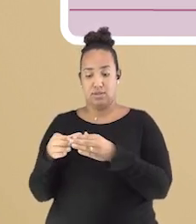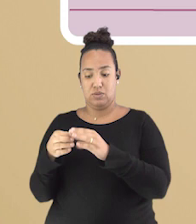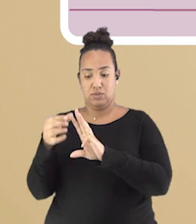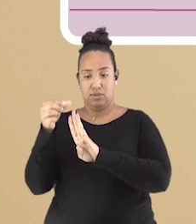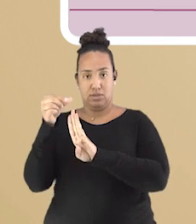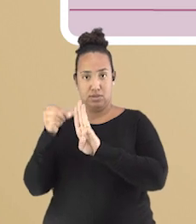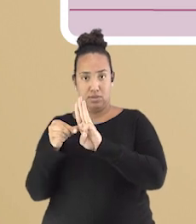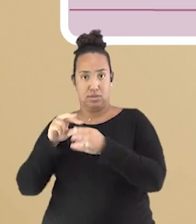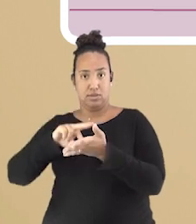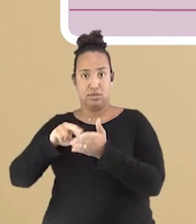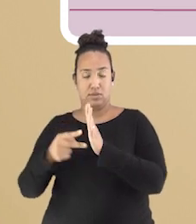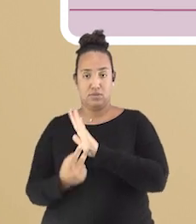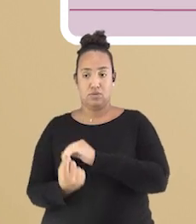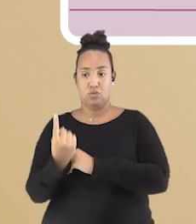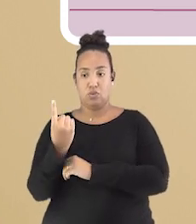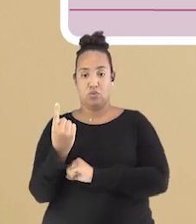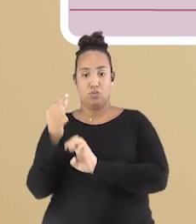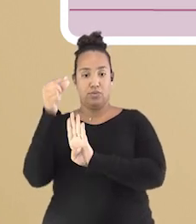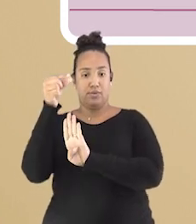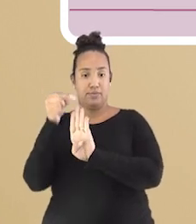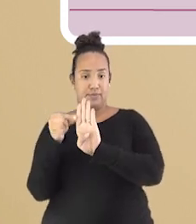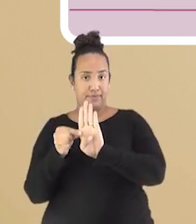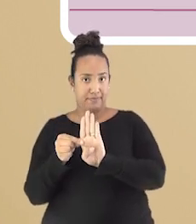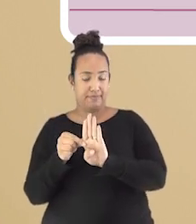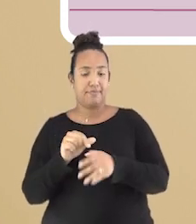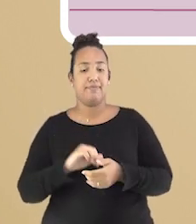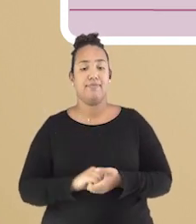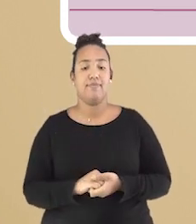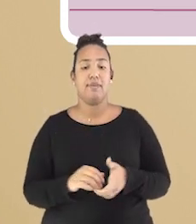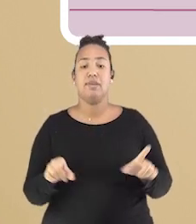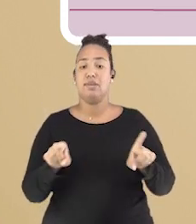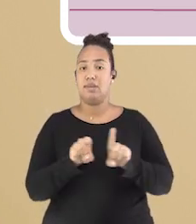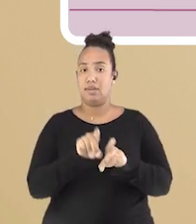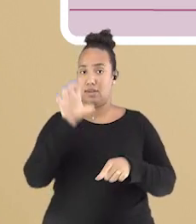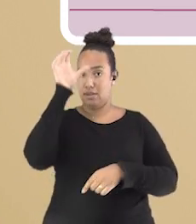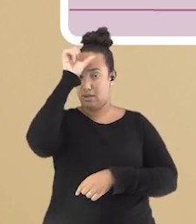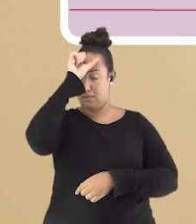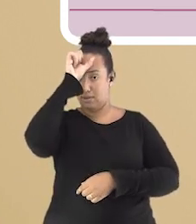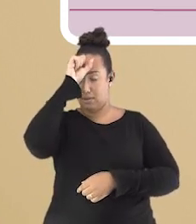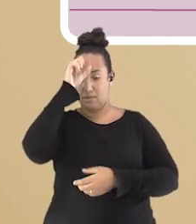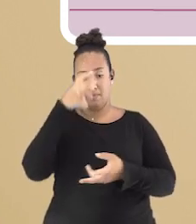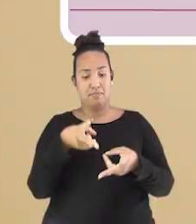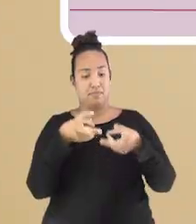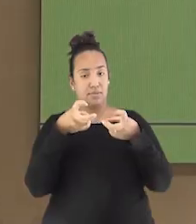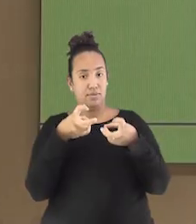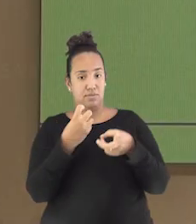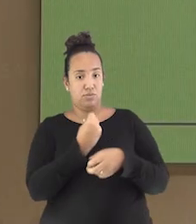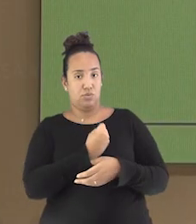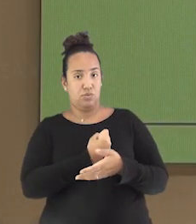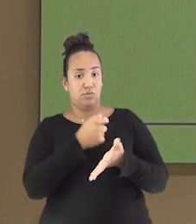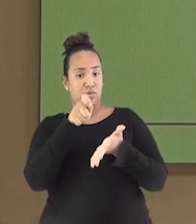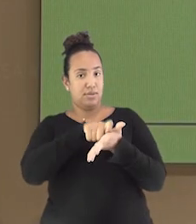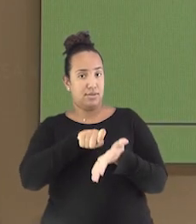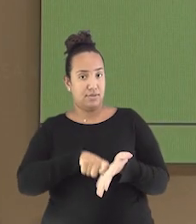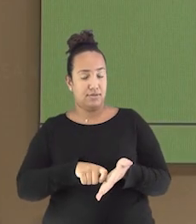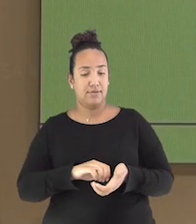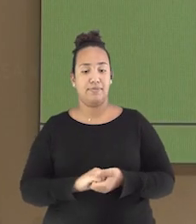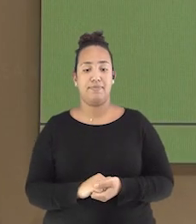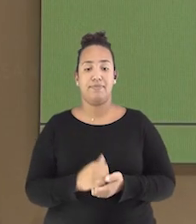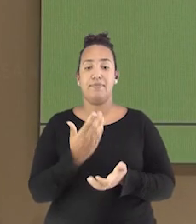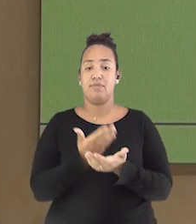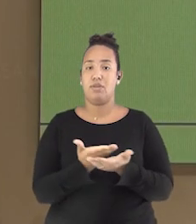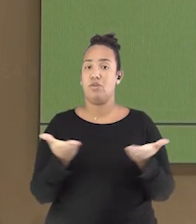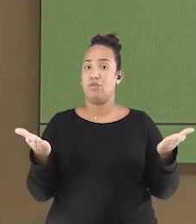uma unidade de milhar. Aprendemos também a ler e escrever os números. A aula de hoje